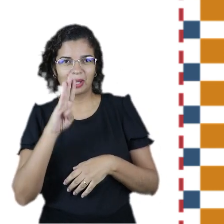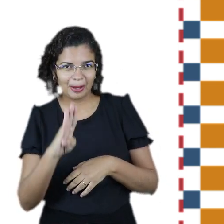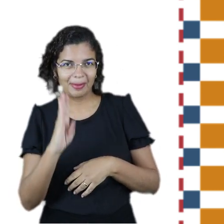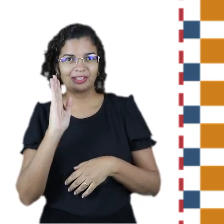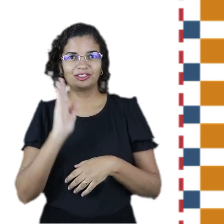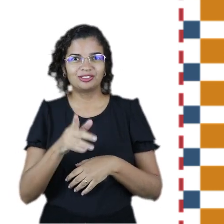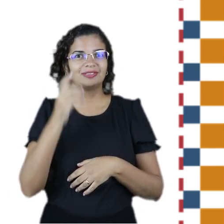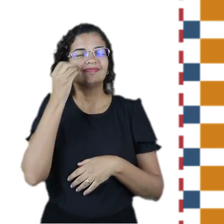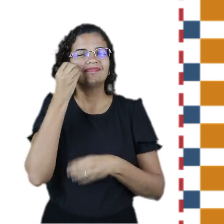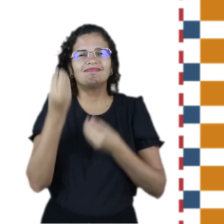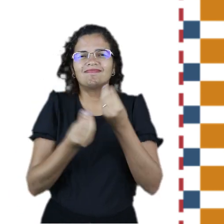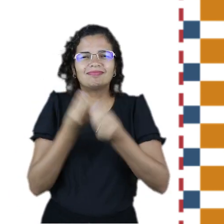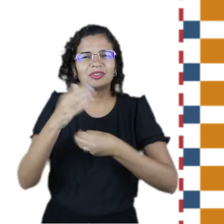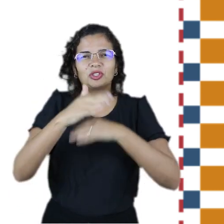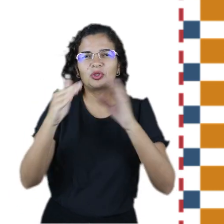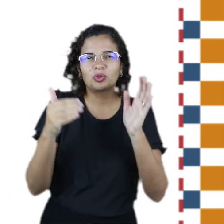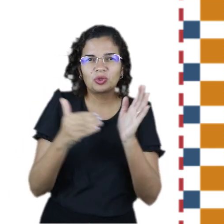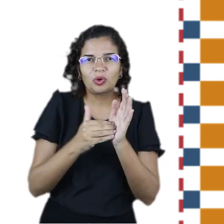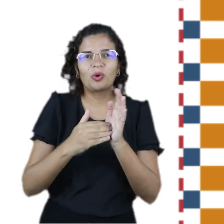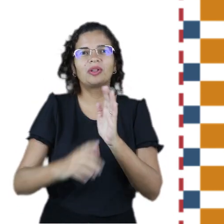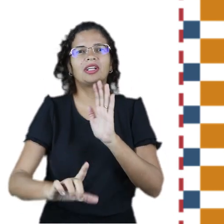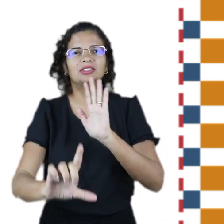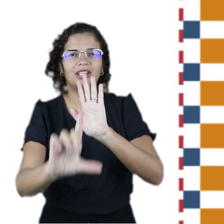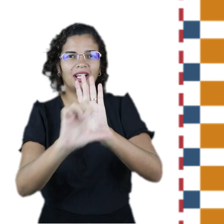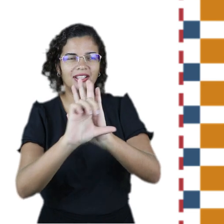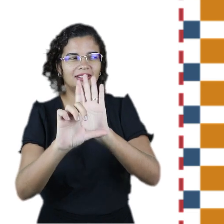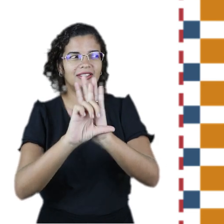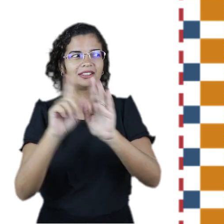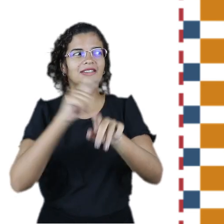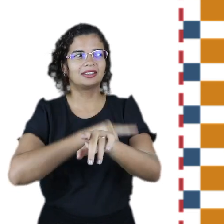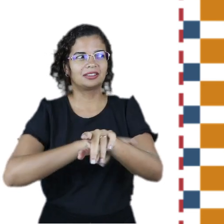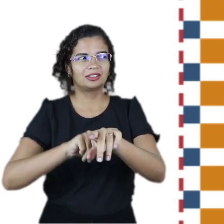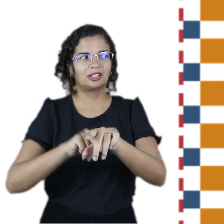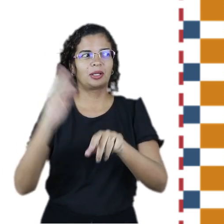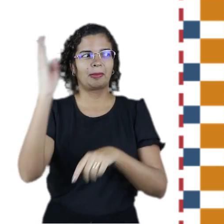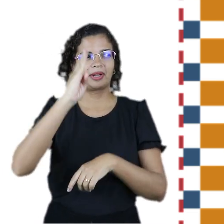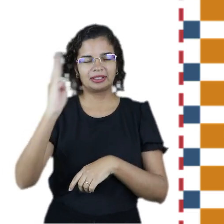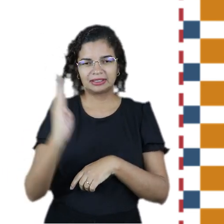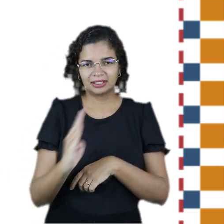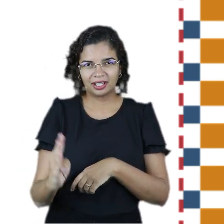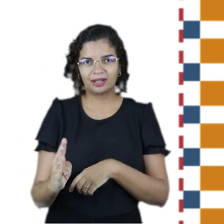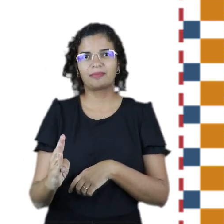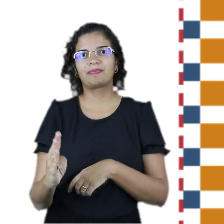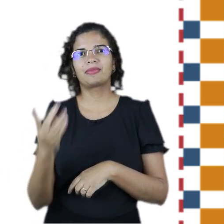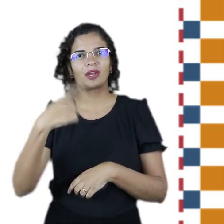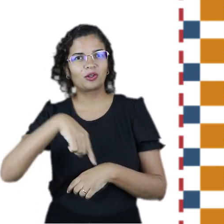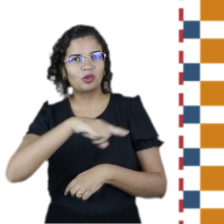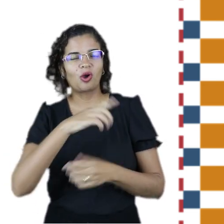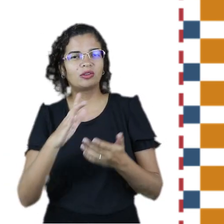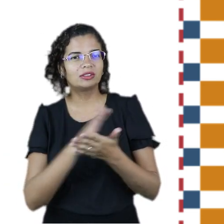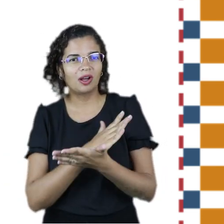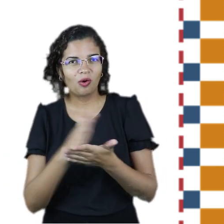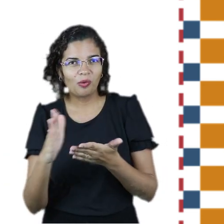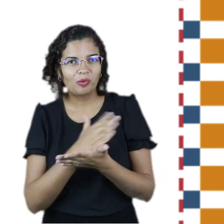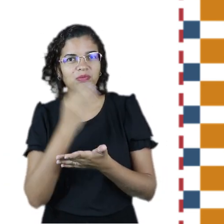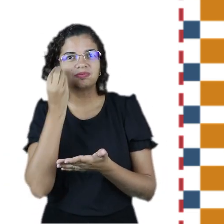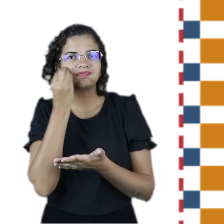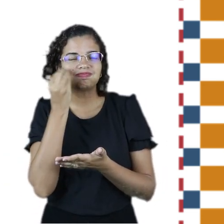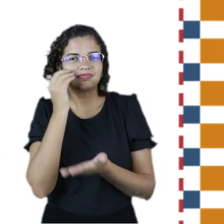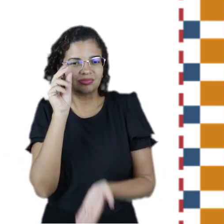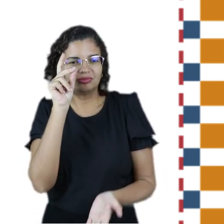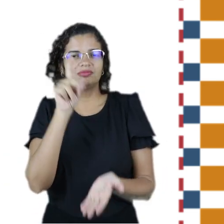consolidado na educação profissional e tecnológica aqui no Maranhão pelo IFMA e também pelo IEMA como a professora Adelaide já